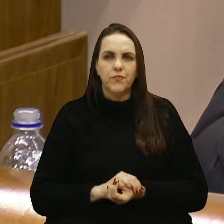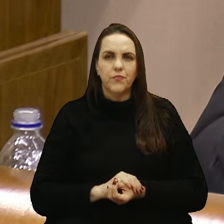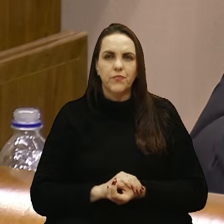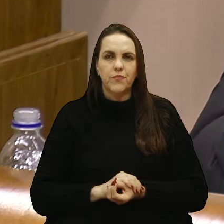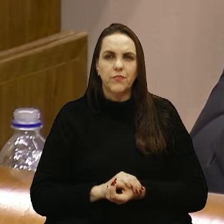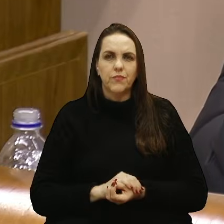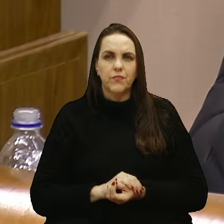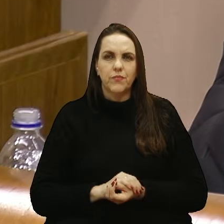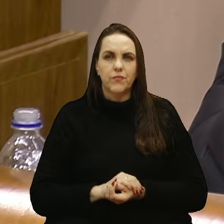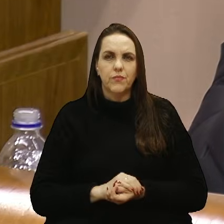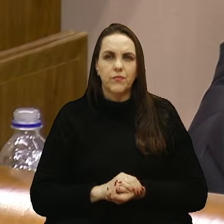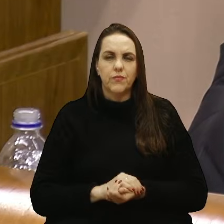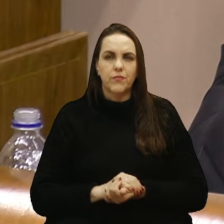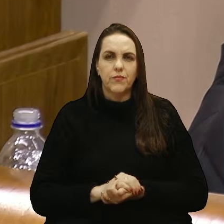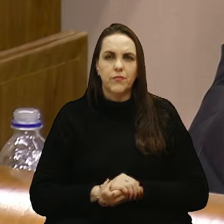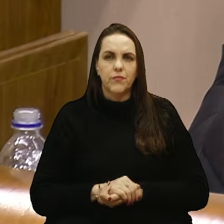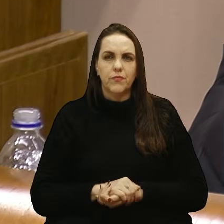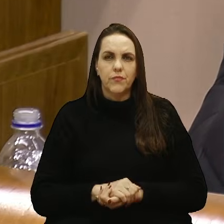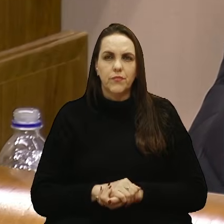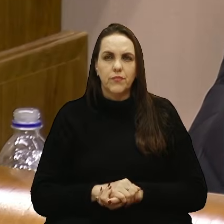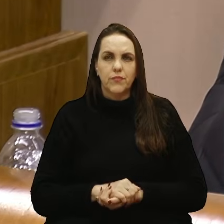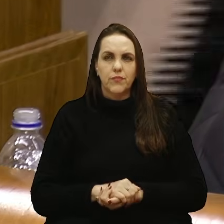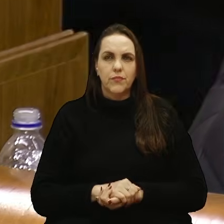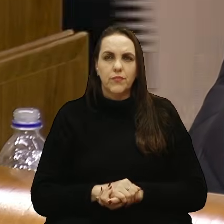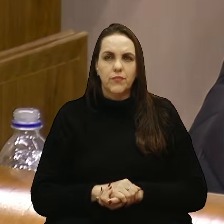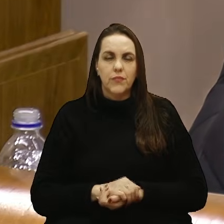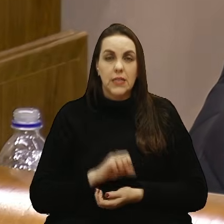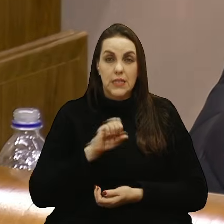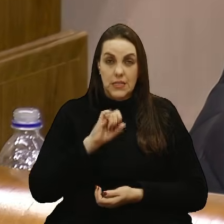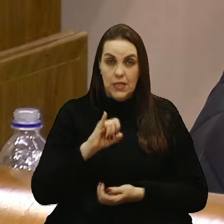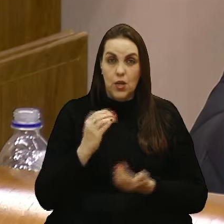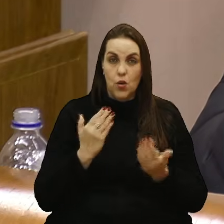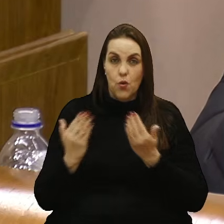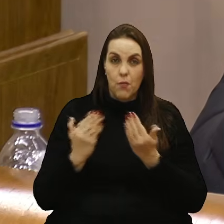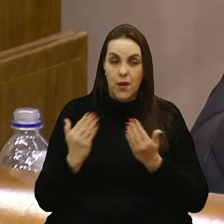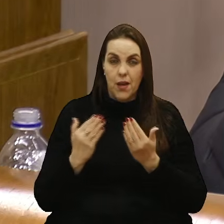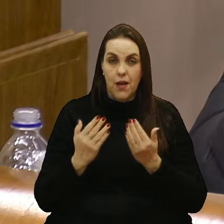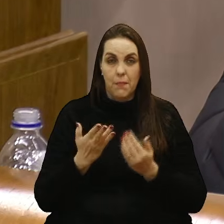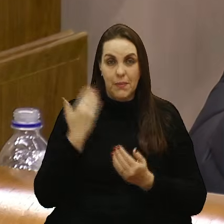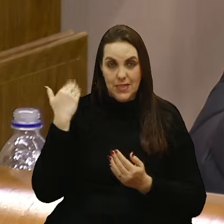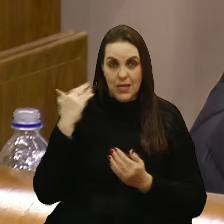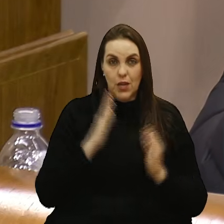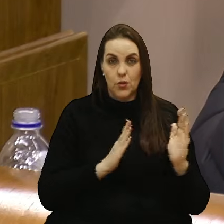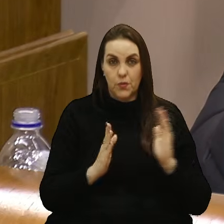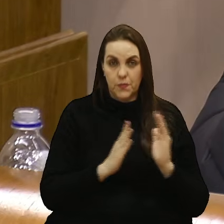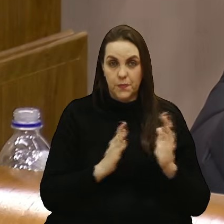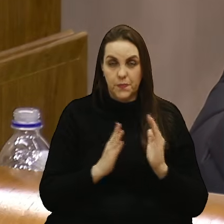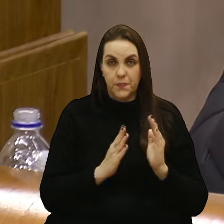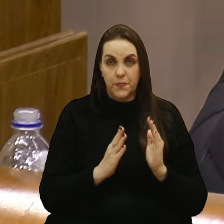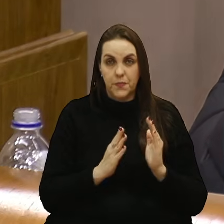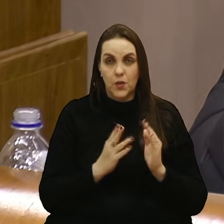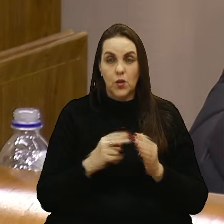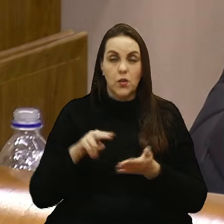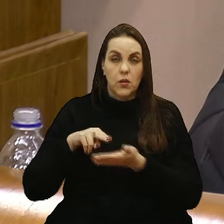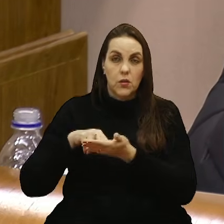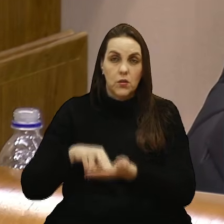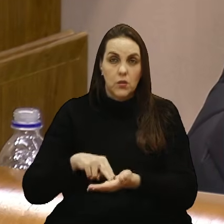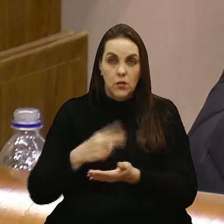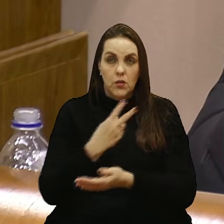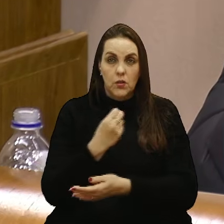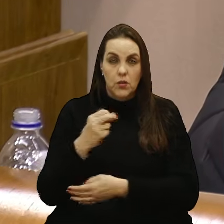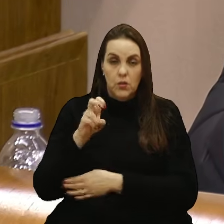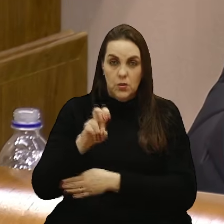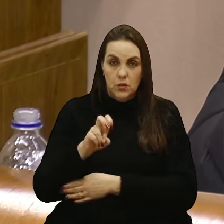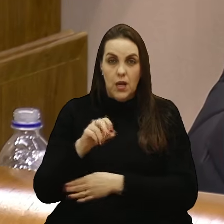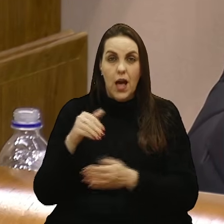E enquanto que, se nós comparar a época com a época quando nós assumimos em 2005 e